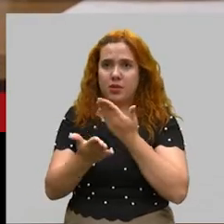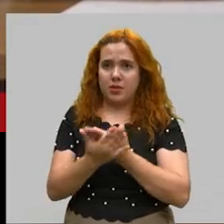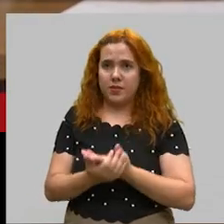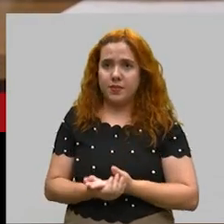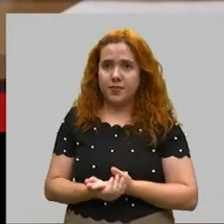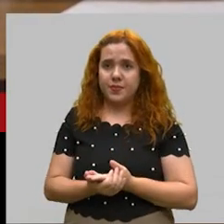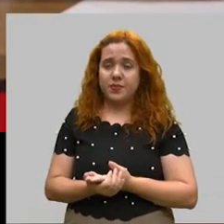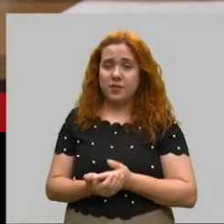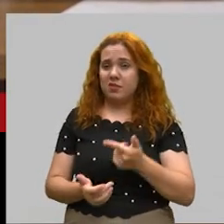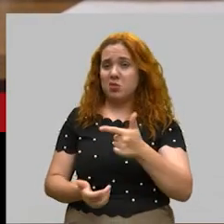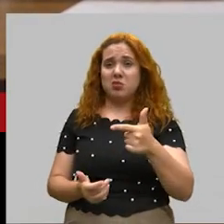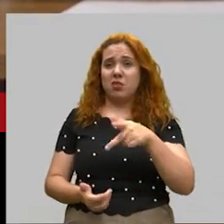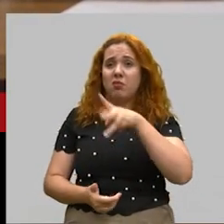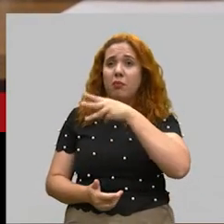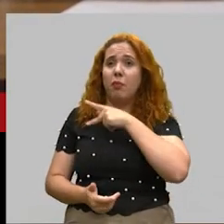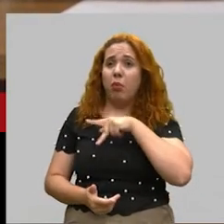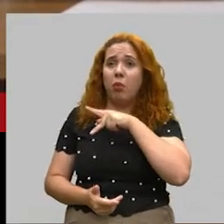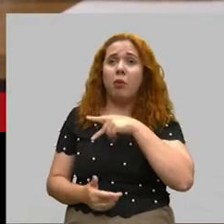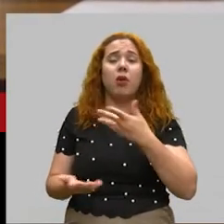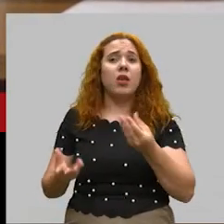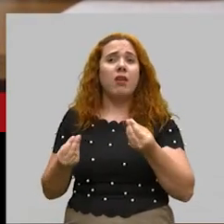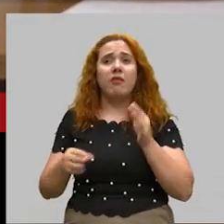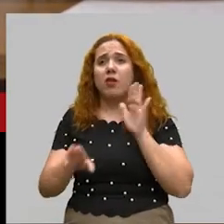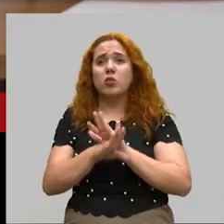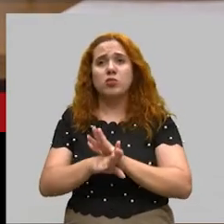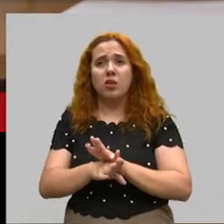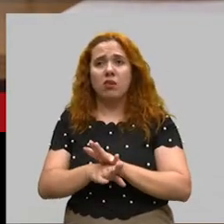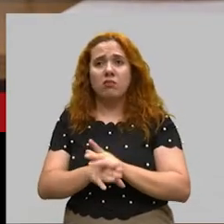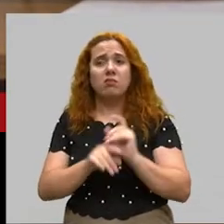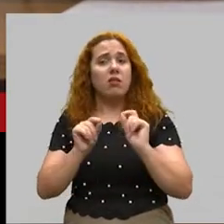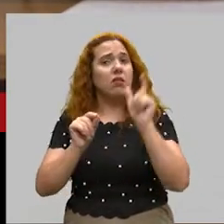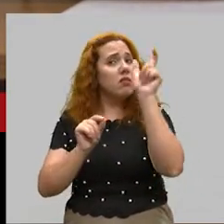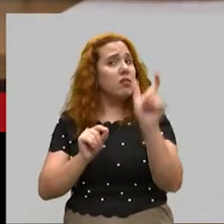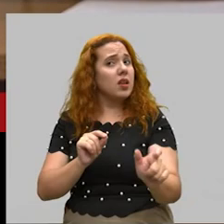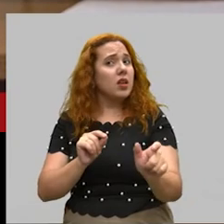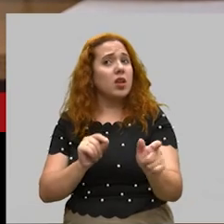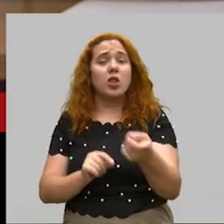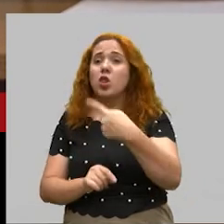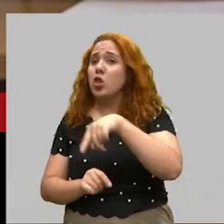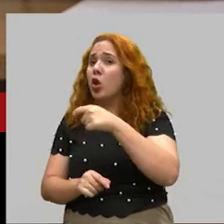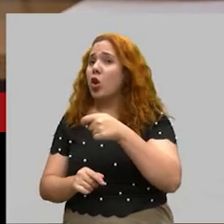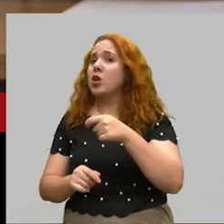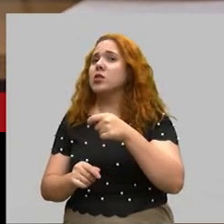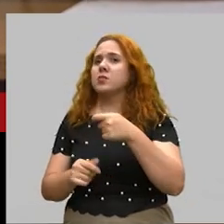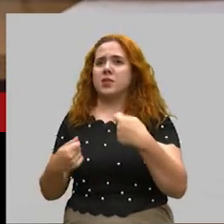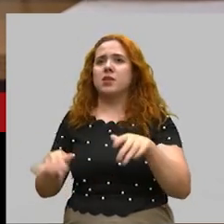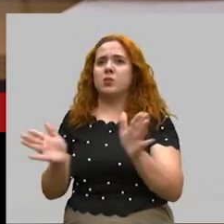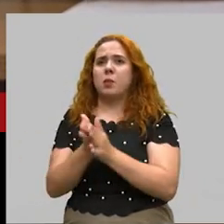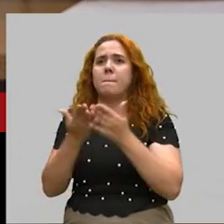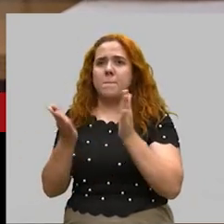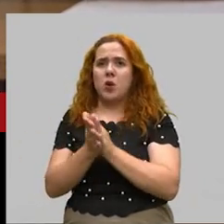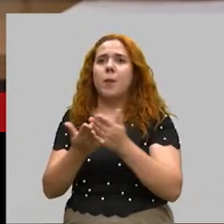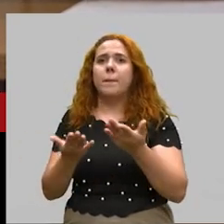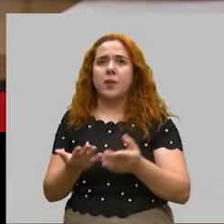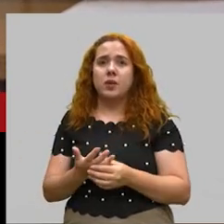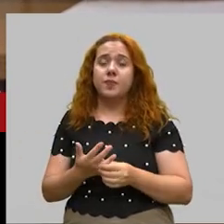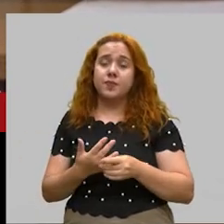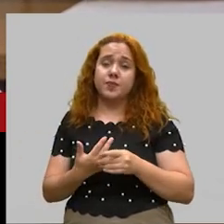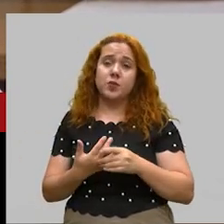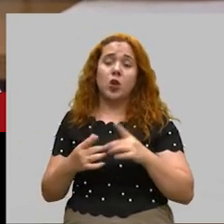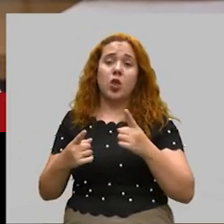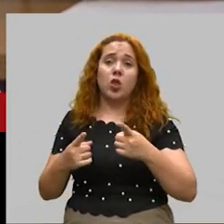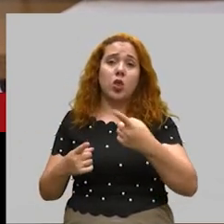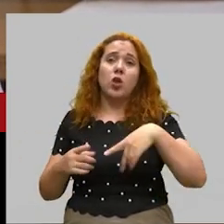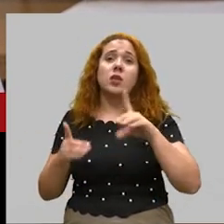defender a escola pública quem é que vai defender né porque quem precisa da escola pública é o pobre o que nós estamos discutindo aqui e